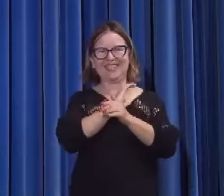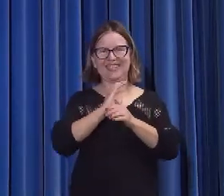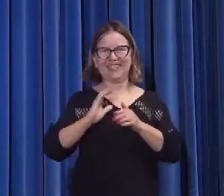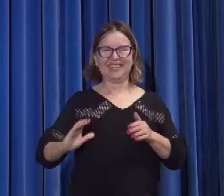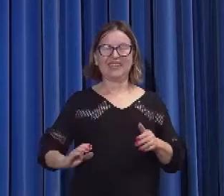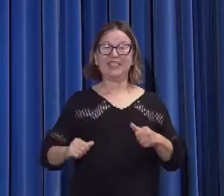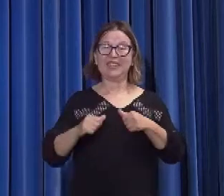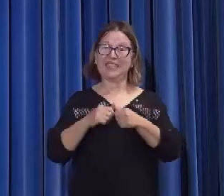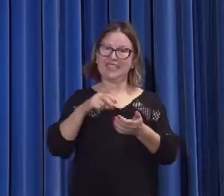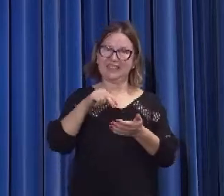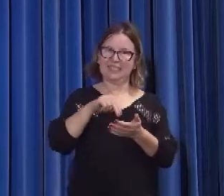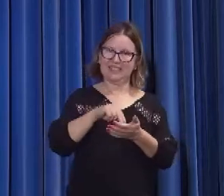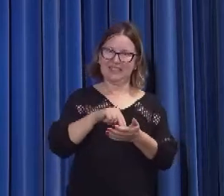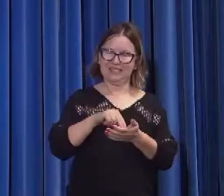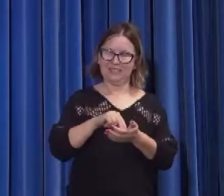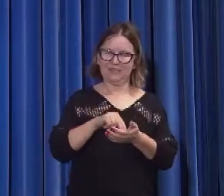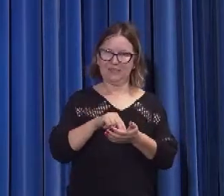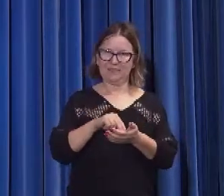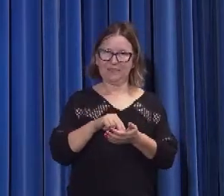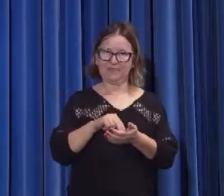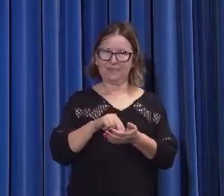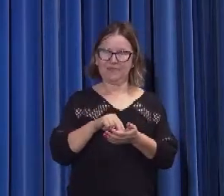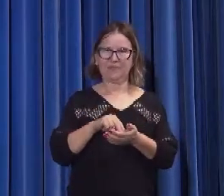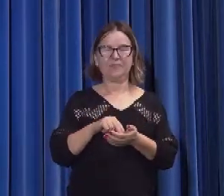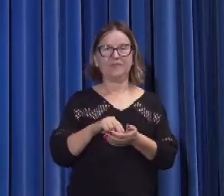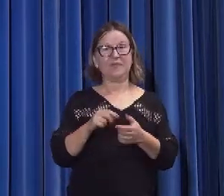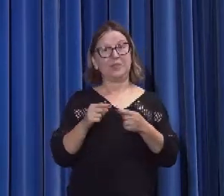ponto de vista bíblico, que nós queremos tratar aqui.